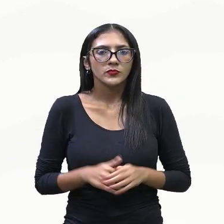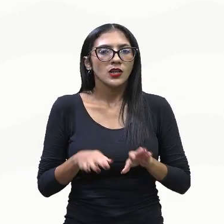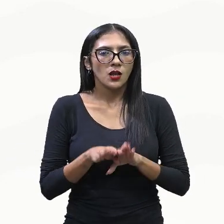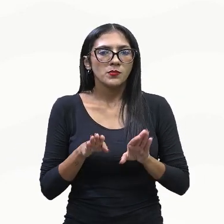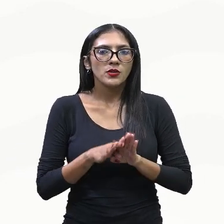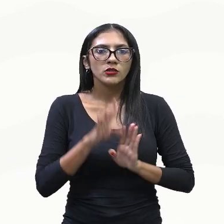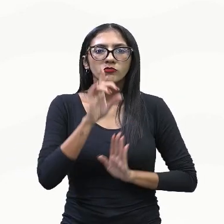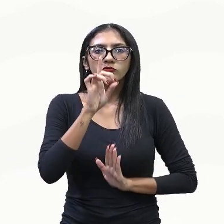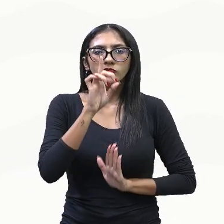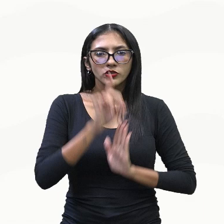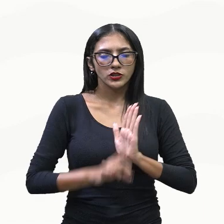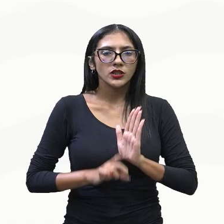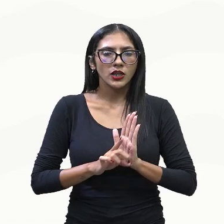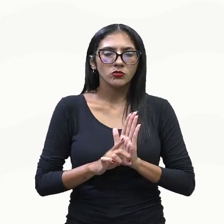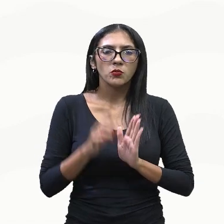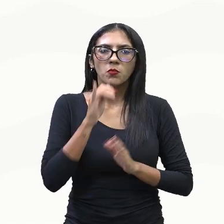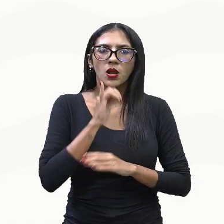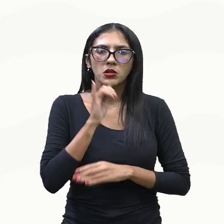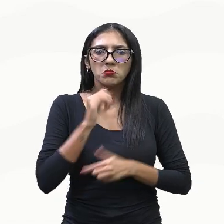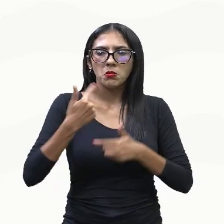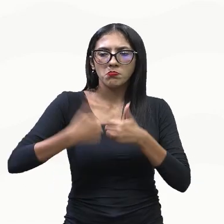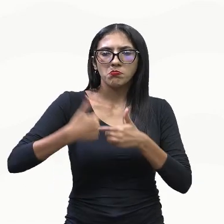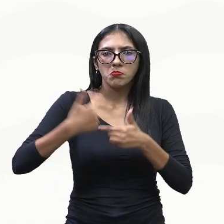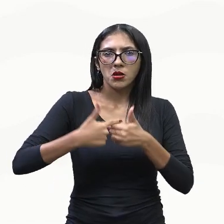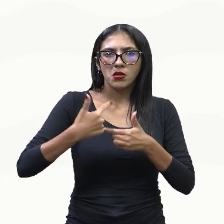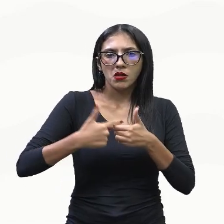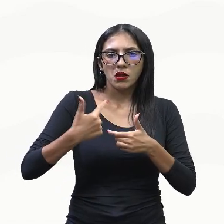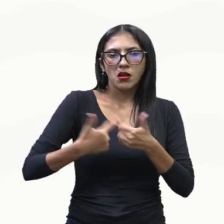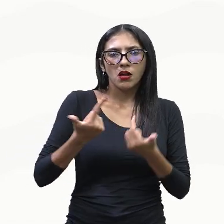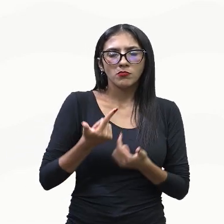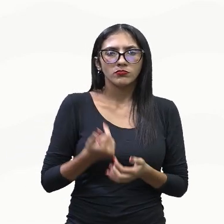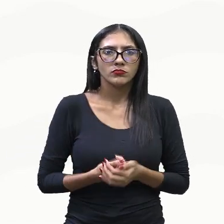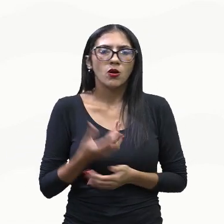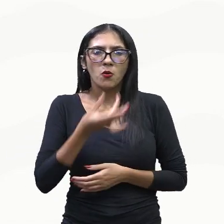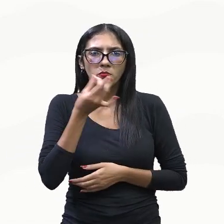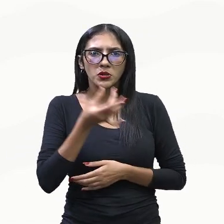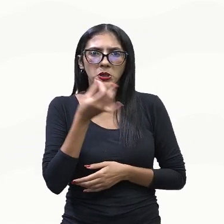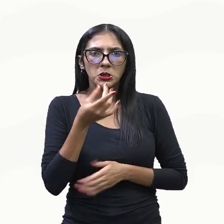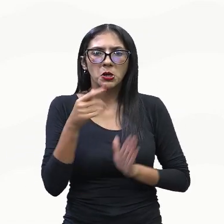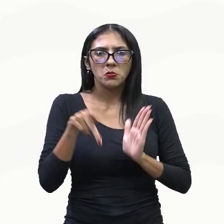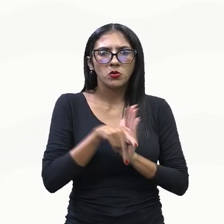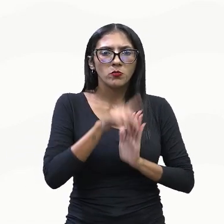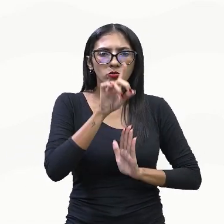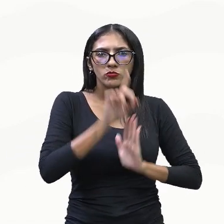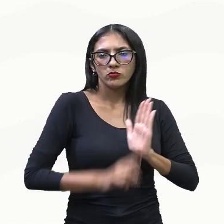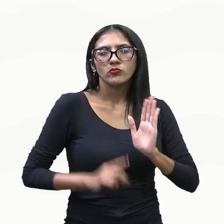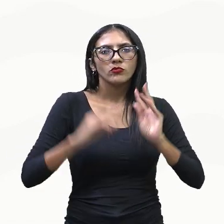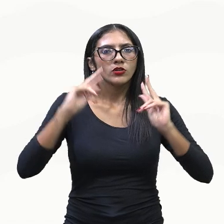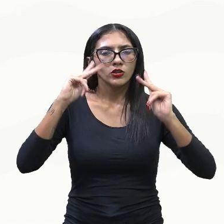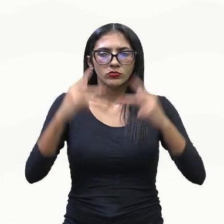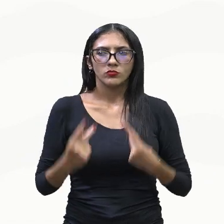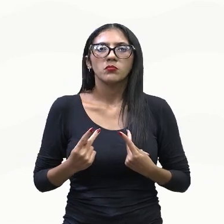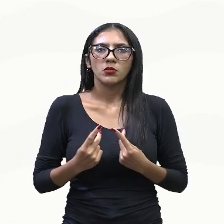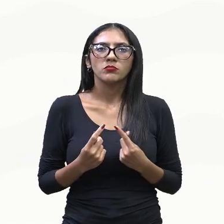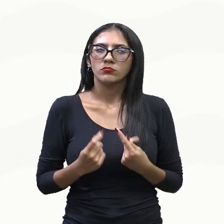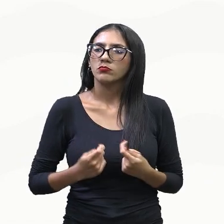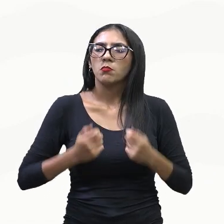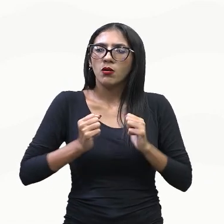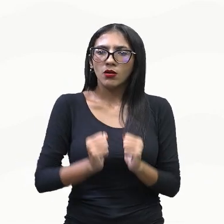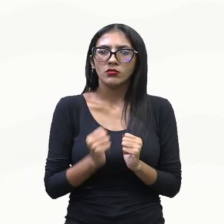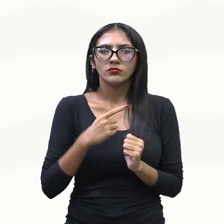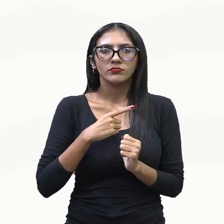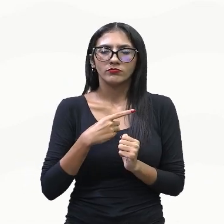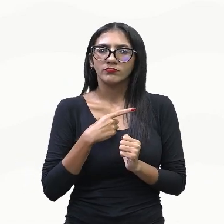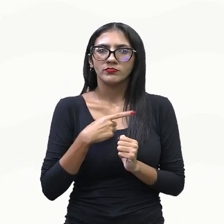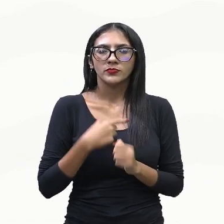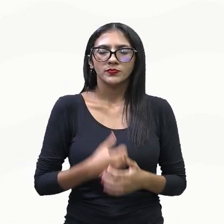o direito de criticar os próprios direitos humanos. Legal essa, né? O direito de criticar os próprios